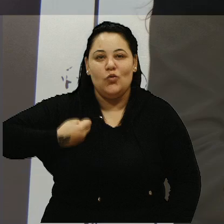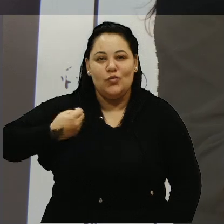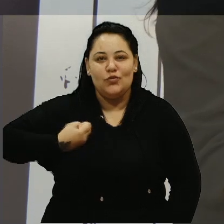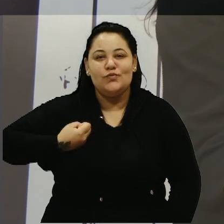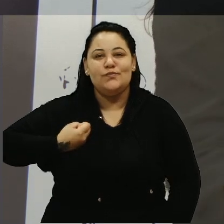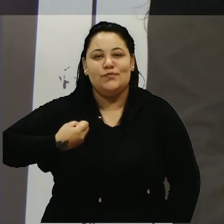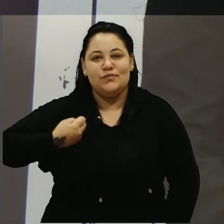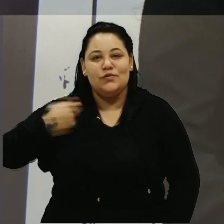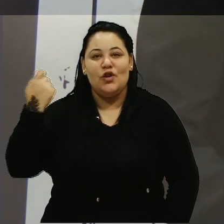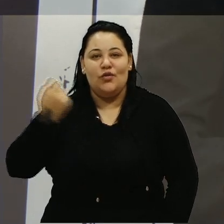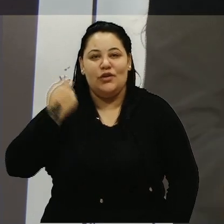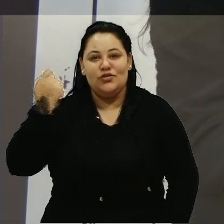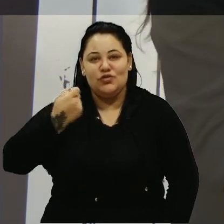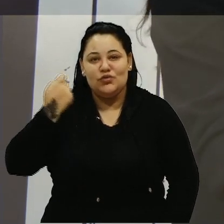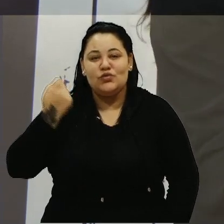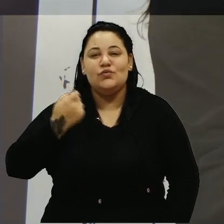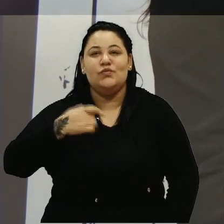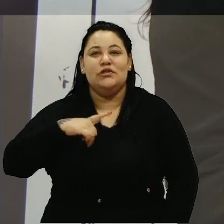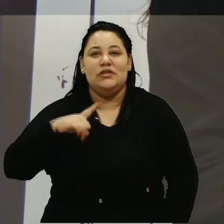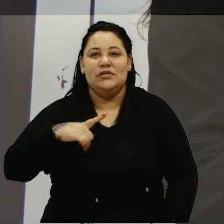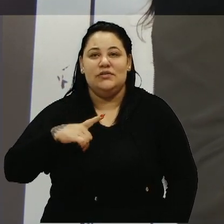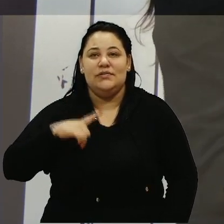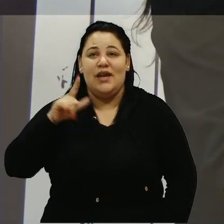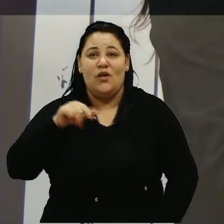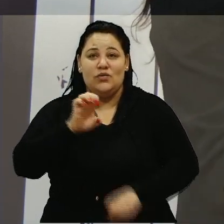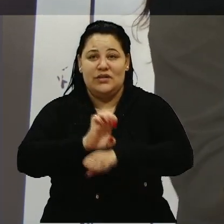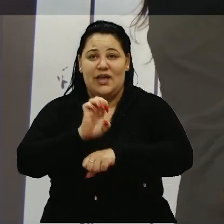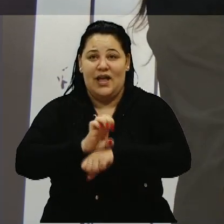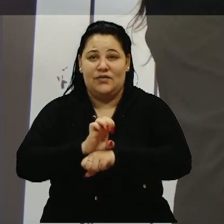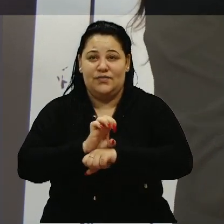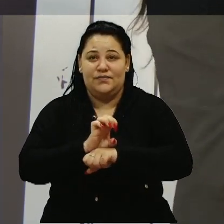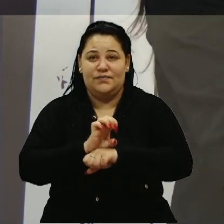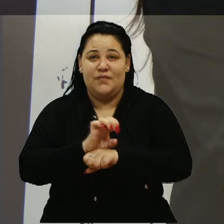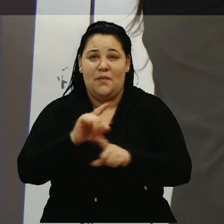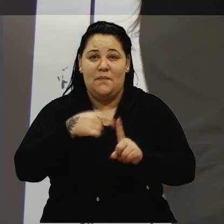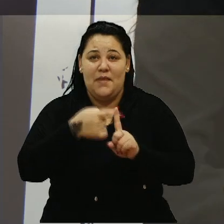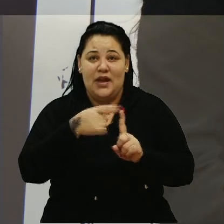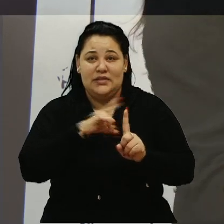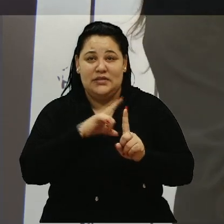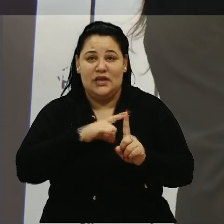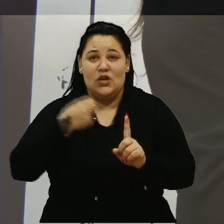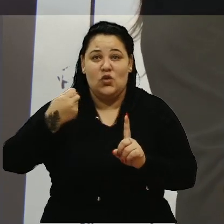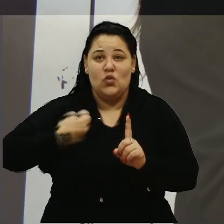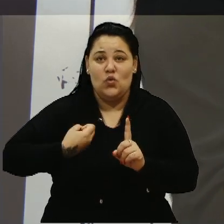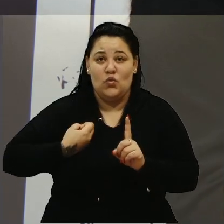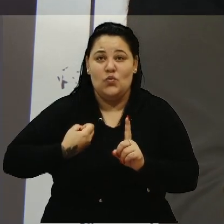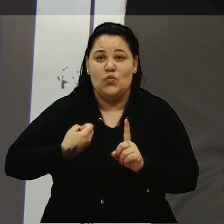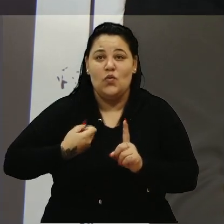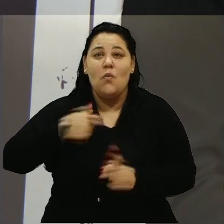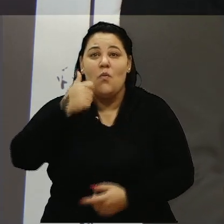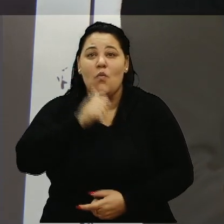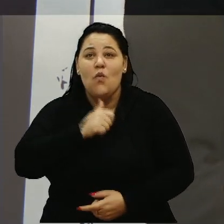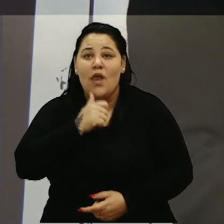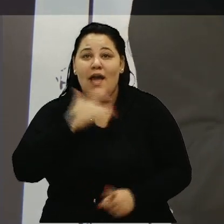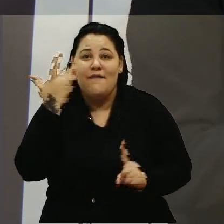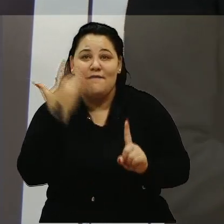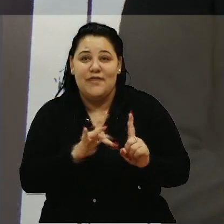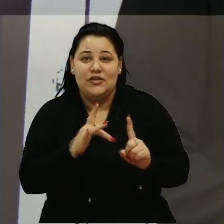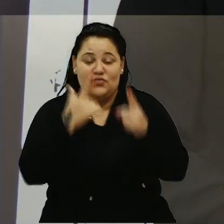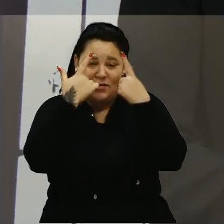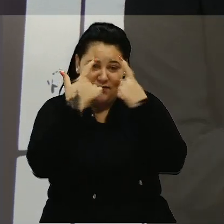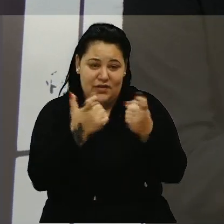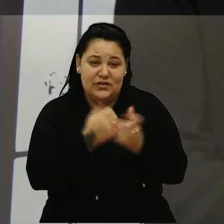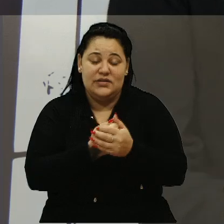Rio Grande do Sul leva, sendo o estado que mais tem números de mulheres sendo vitimadas dessa violência. Vamos